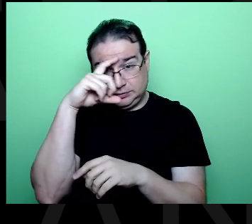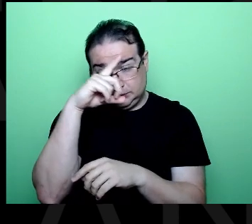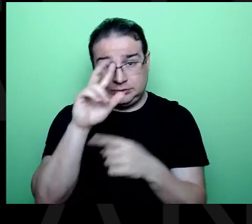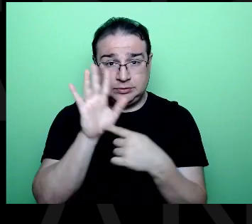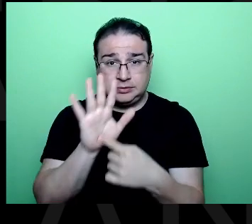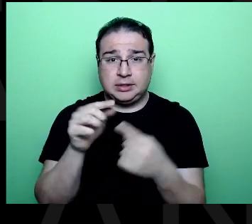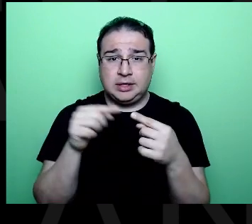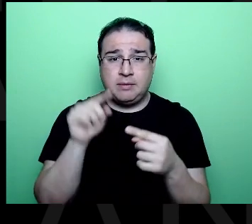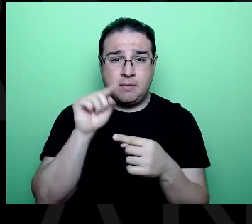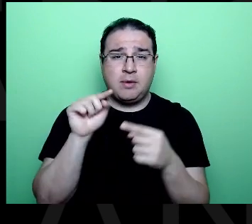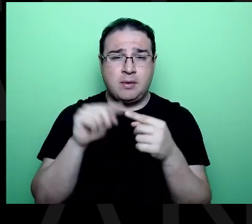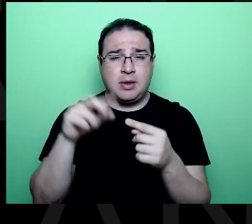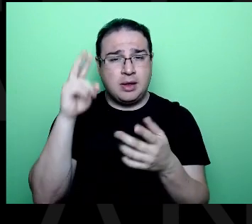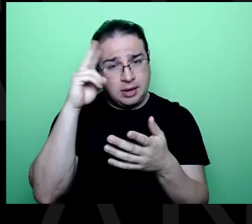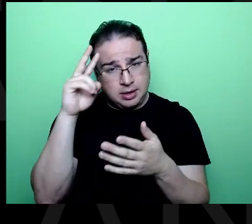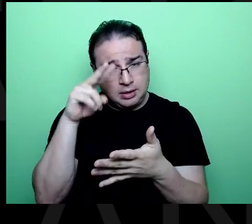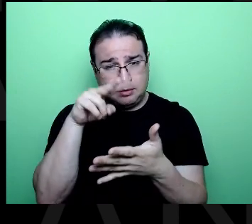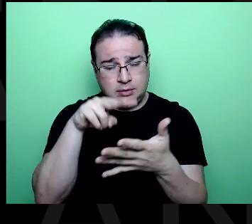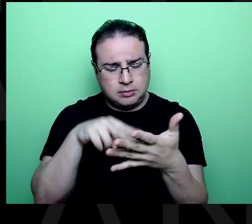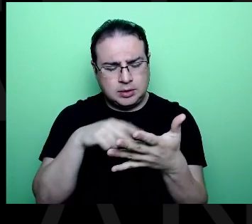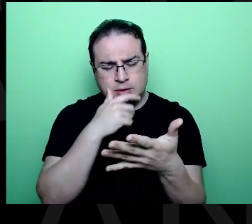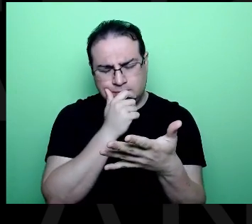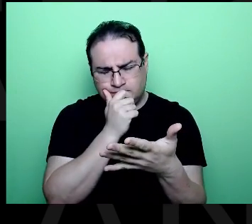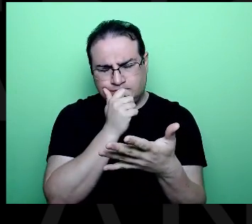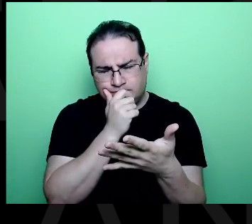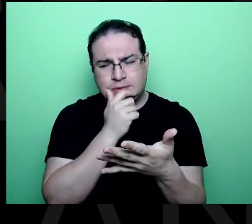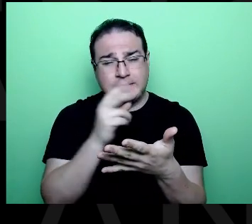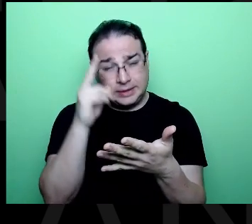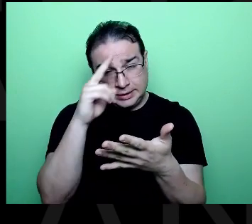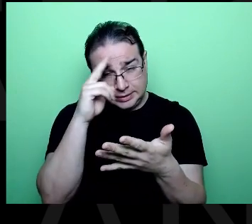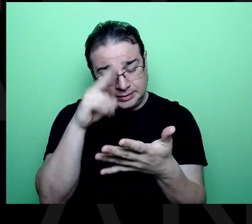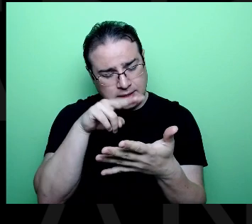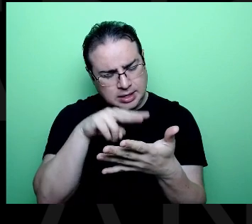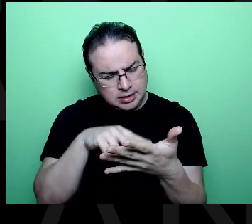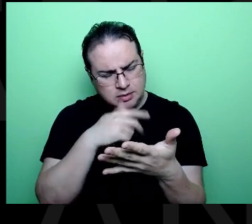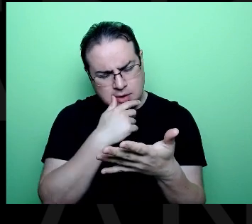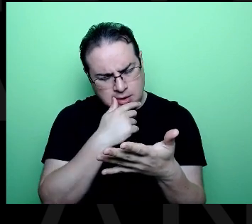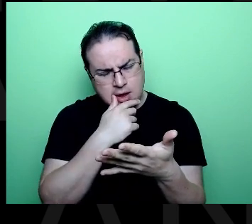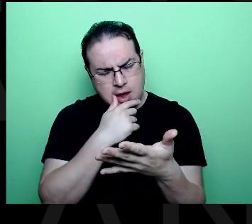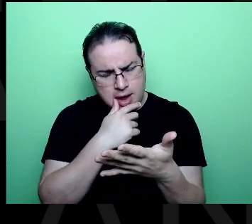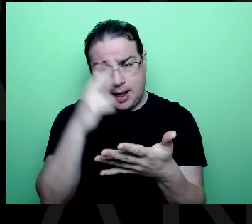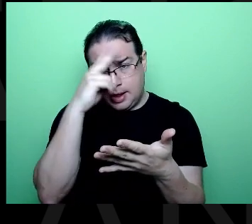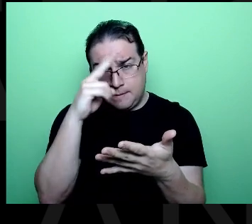E é isso, né? É muito difícil. E eu lendo aquele começo,